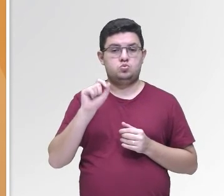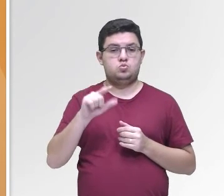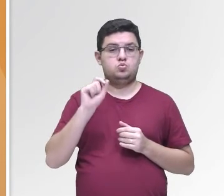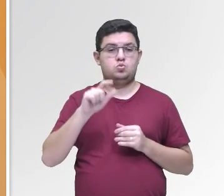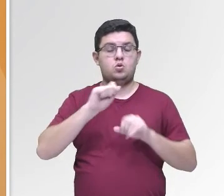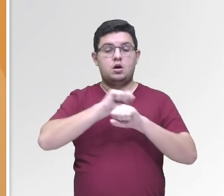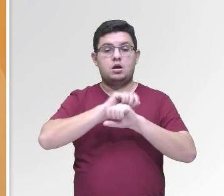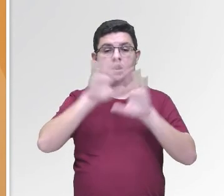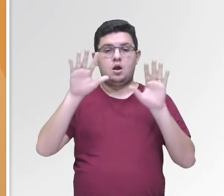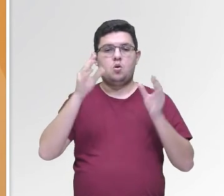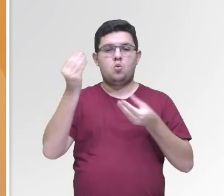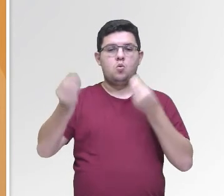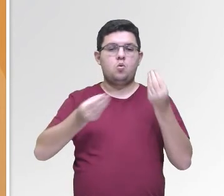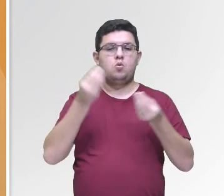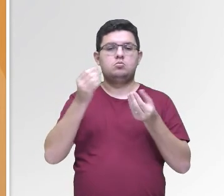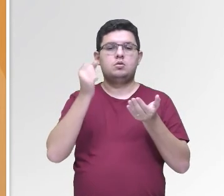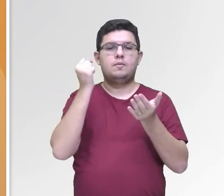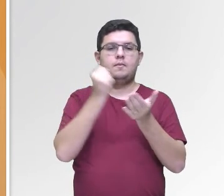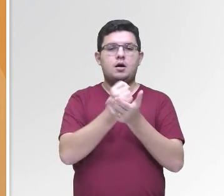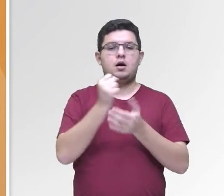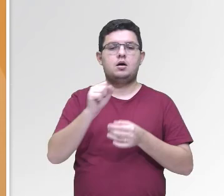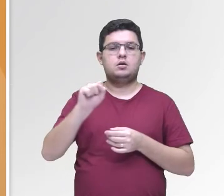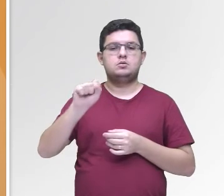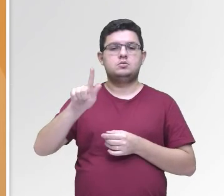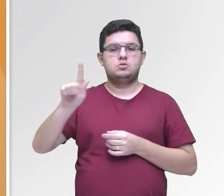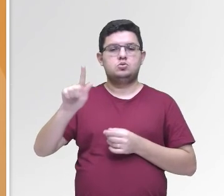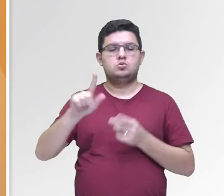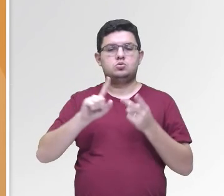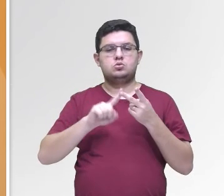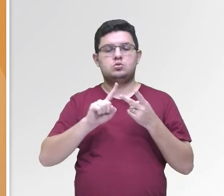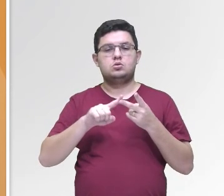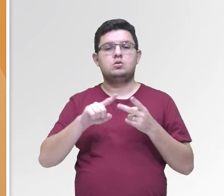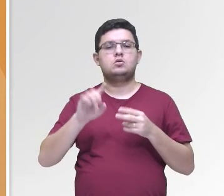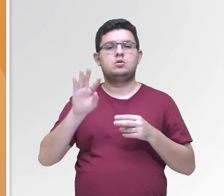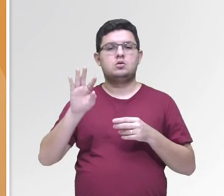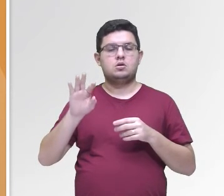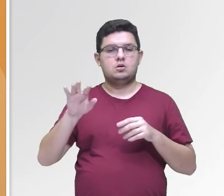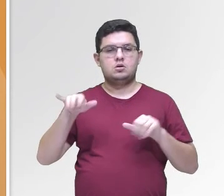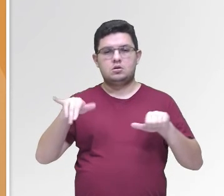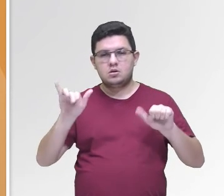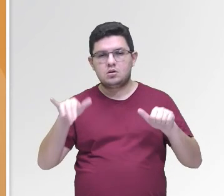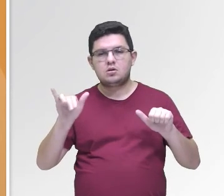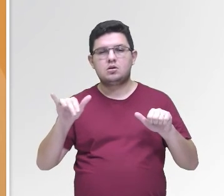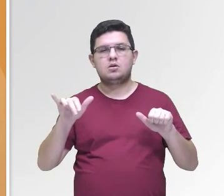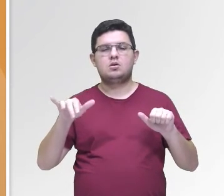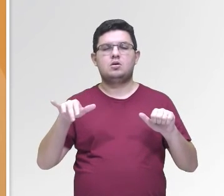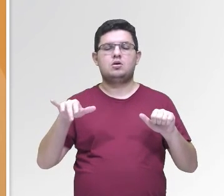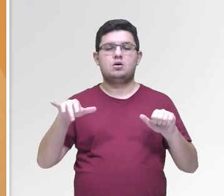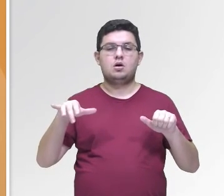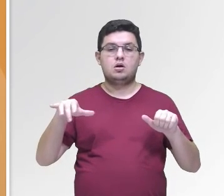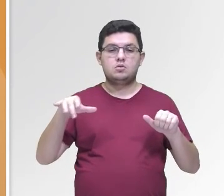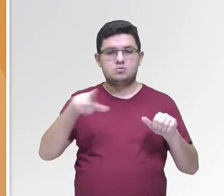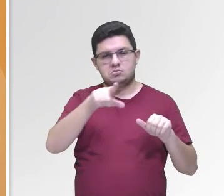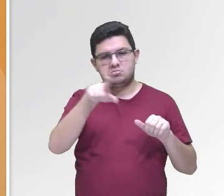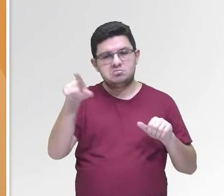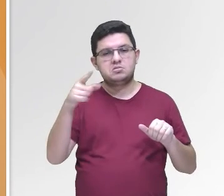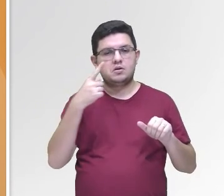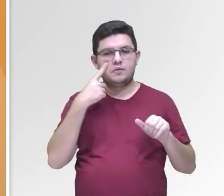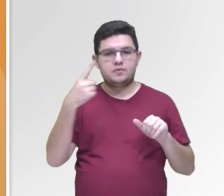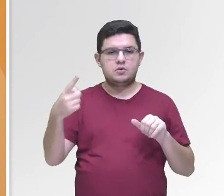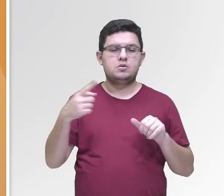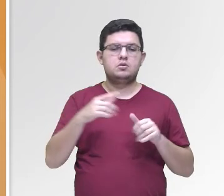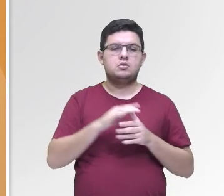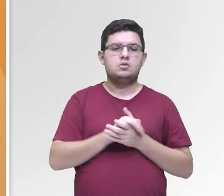ou marcas, né, como a Samsung, a Toyota, que vocês já devem ter verificado,